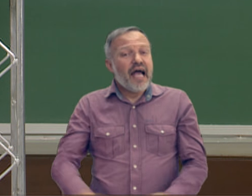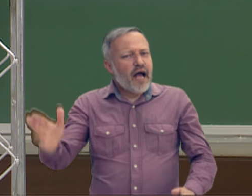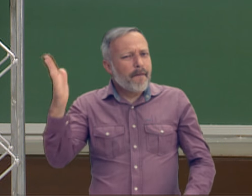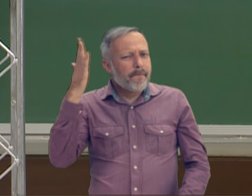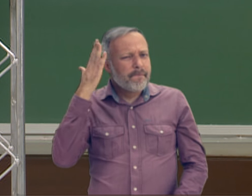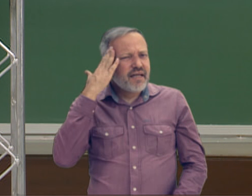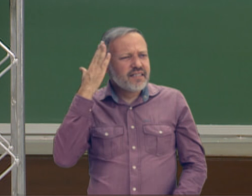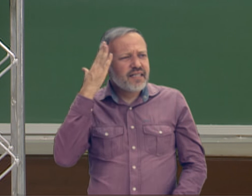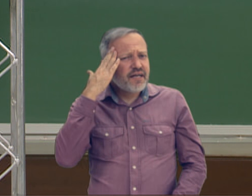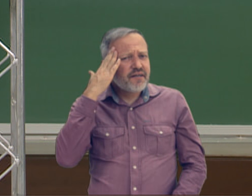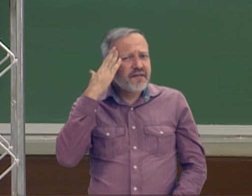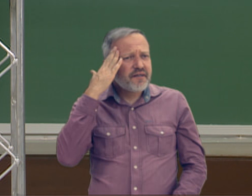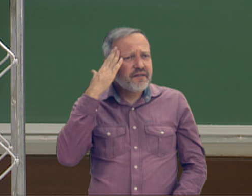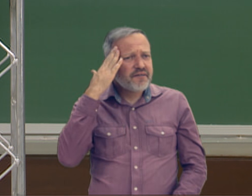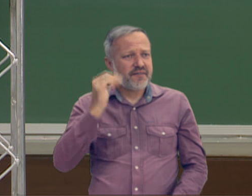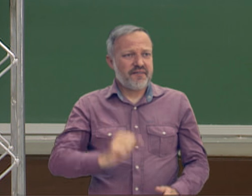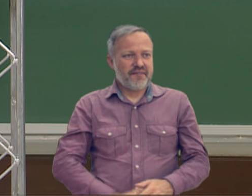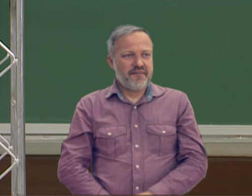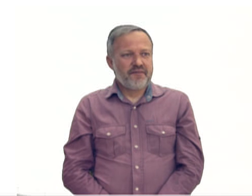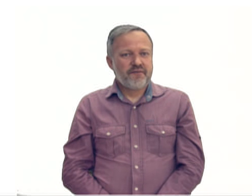Pensaram? Então vamos lá.